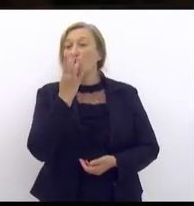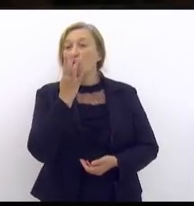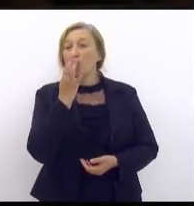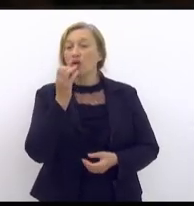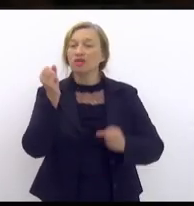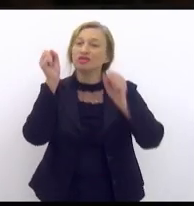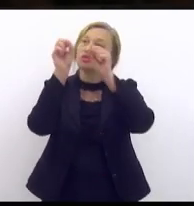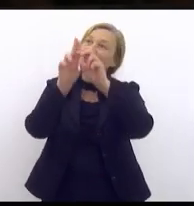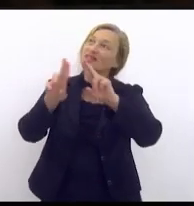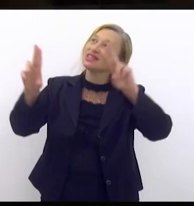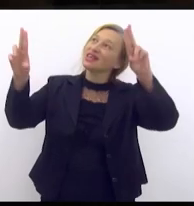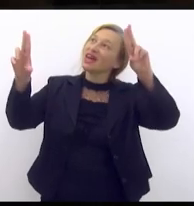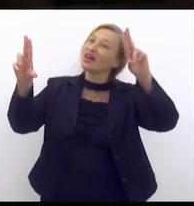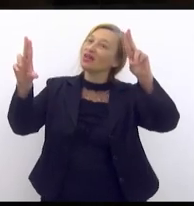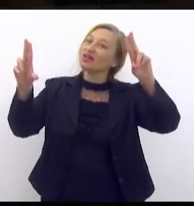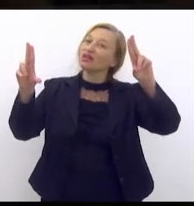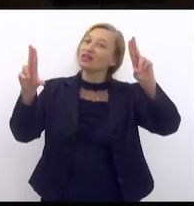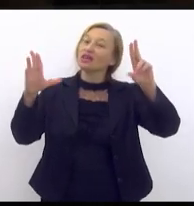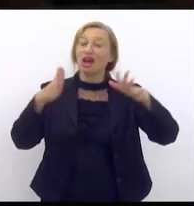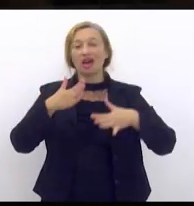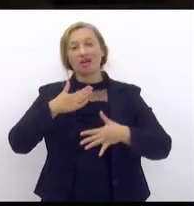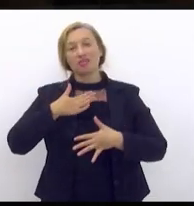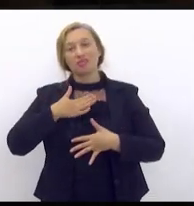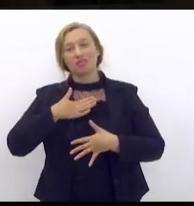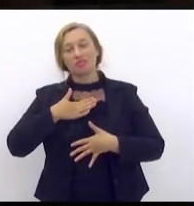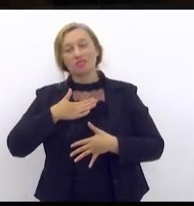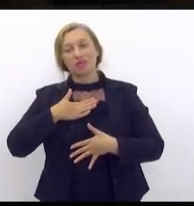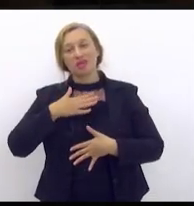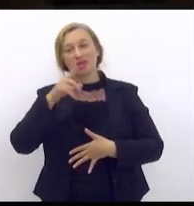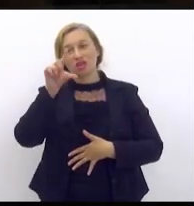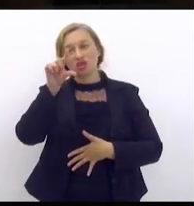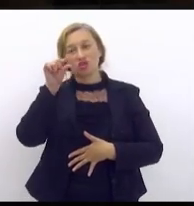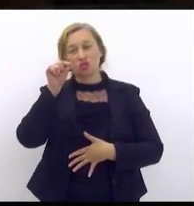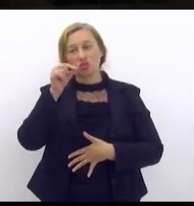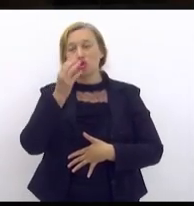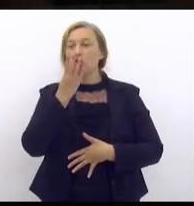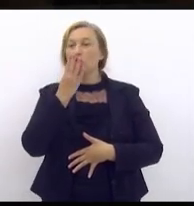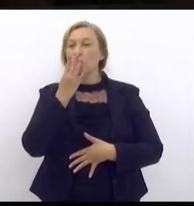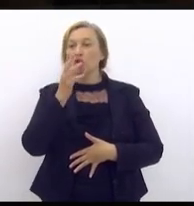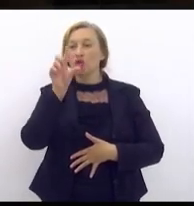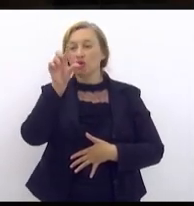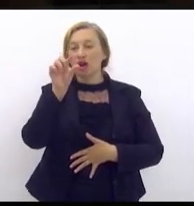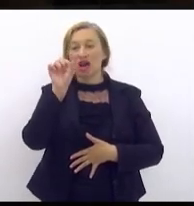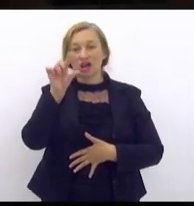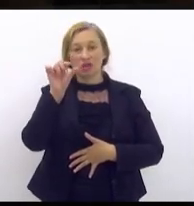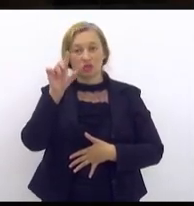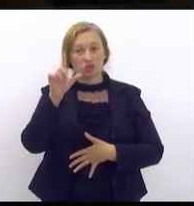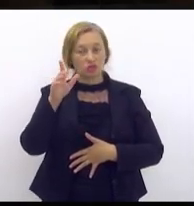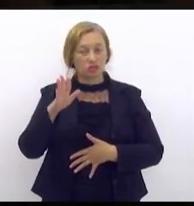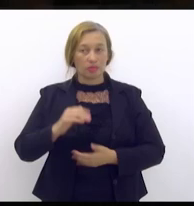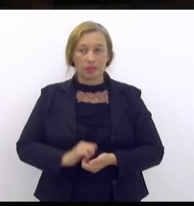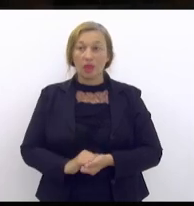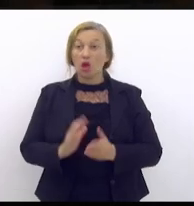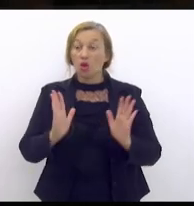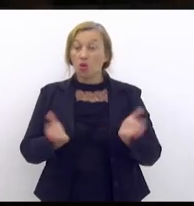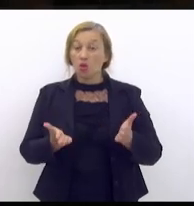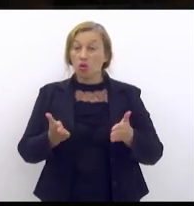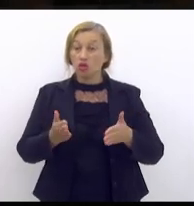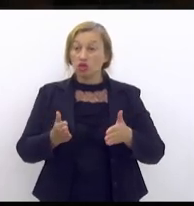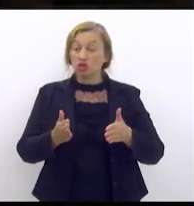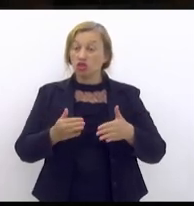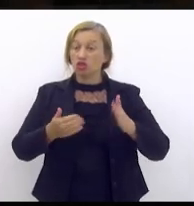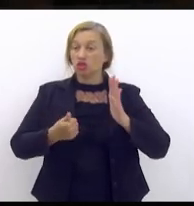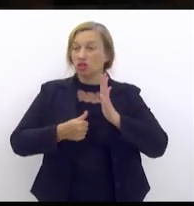céu e uma das cores minhas preferidas. Hoje, senhora presidente, tem jogo da